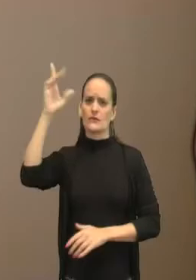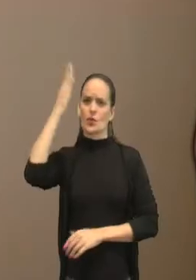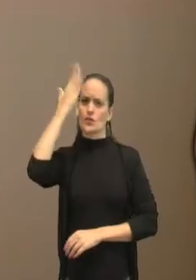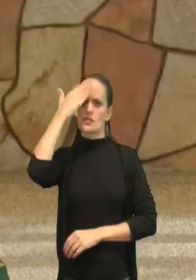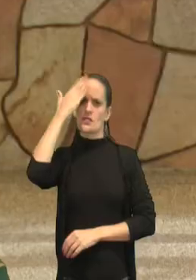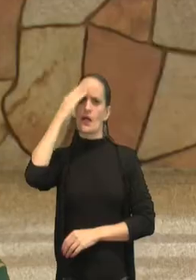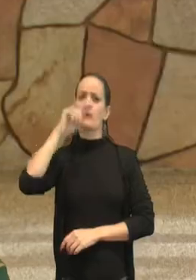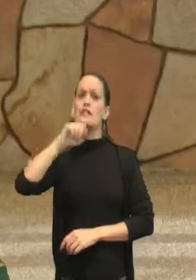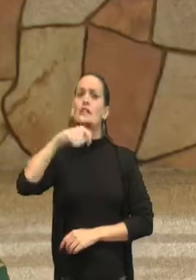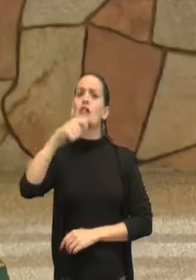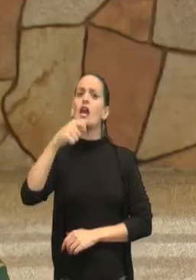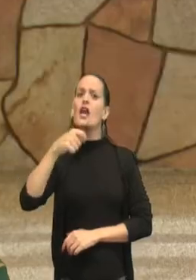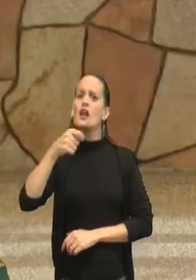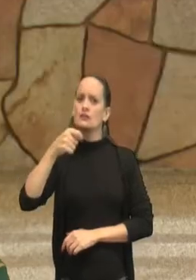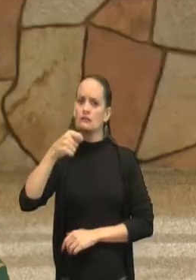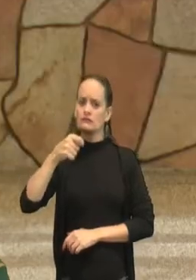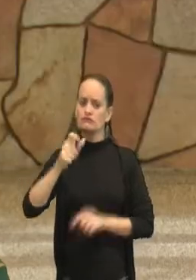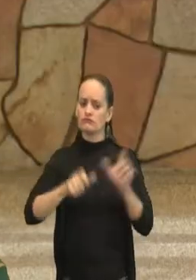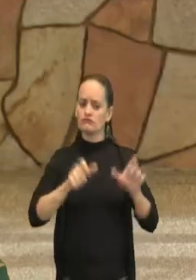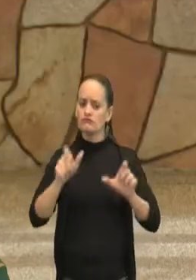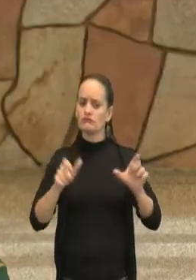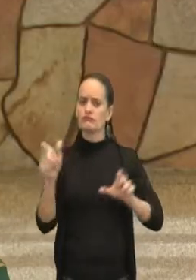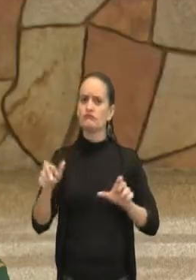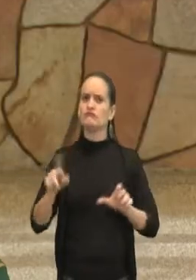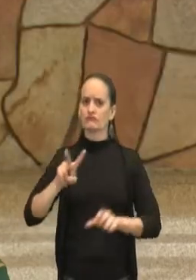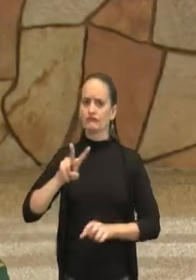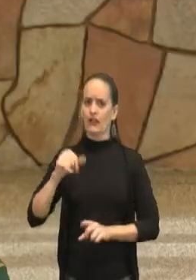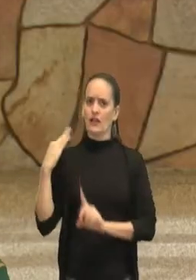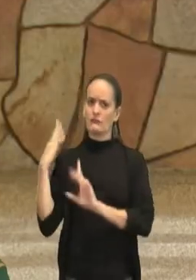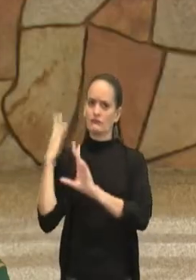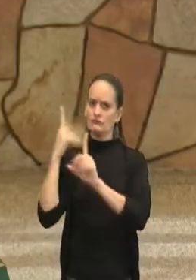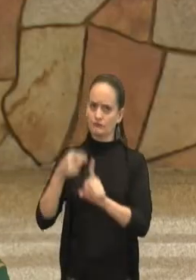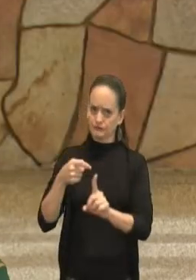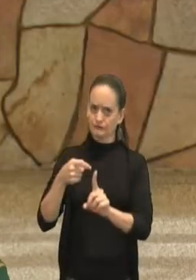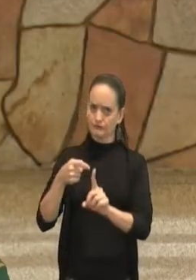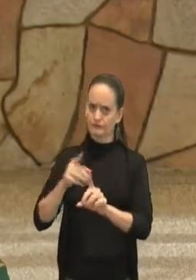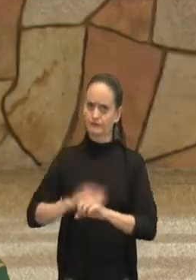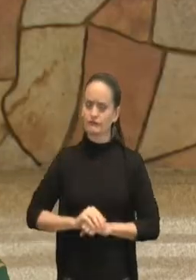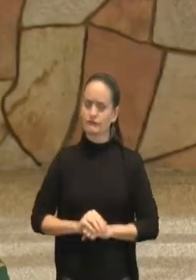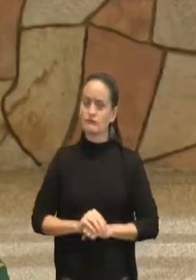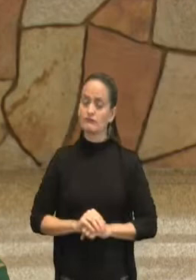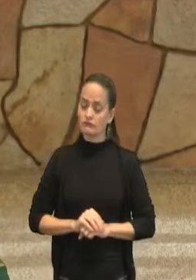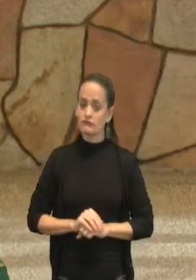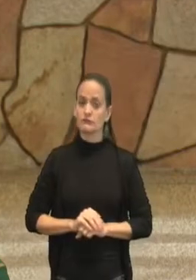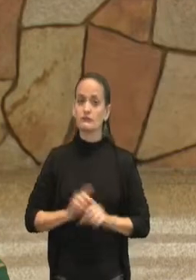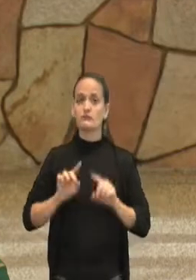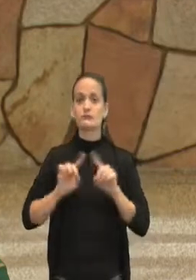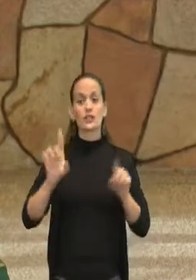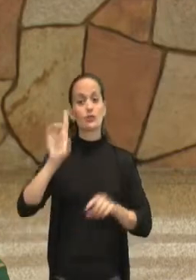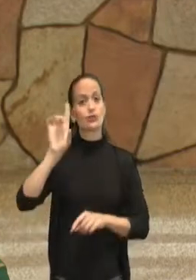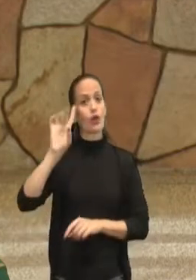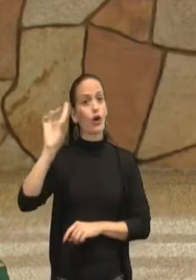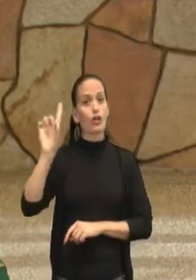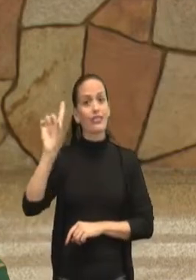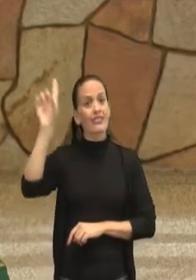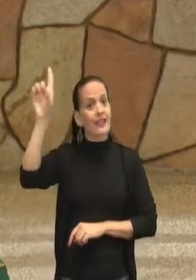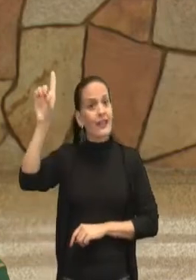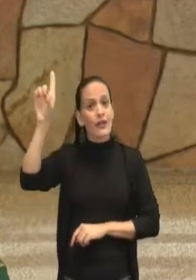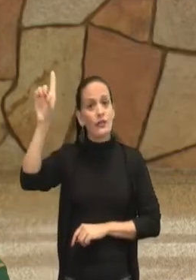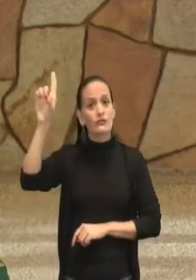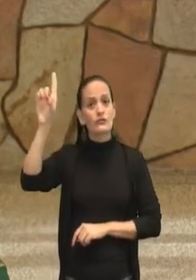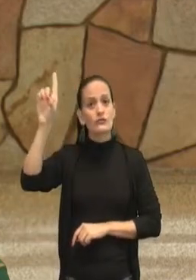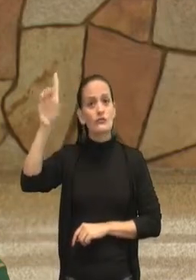Todos foram chamados, porque Deus amou o mundo. Mas Deus predeterminou que somente aqueles que